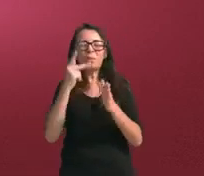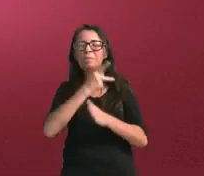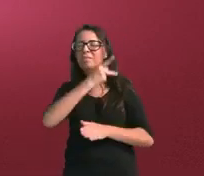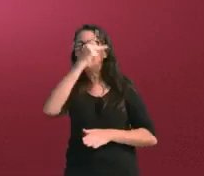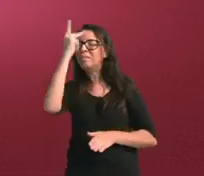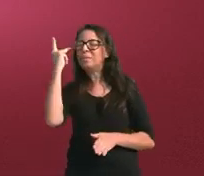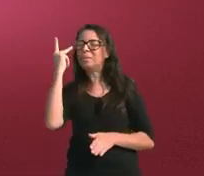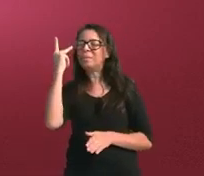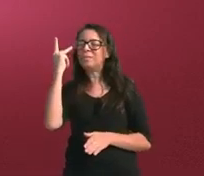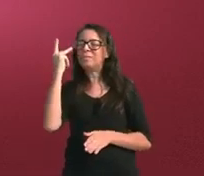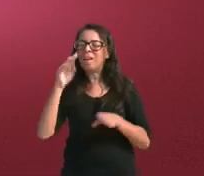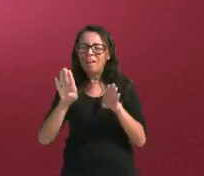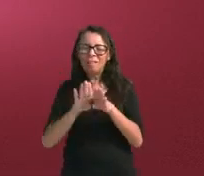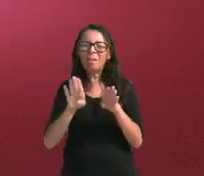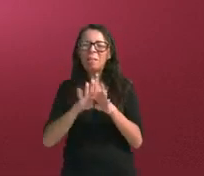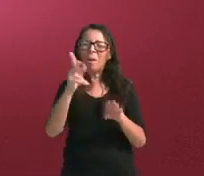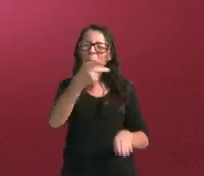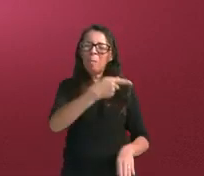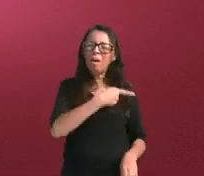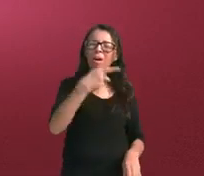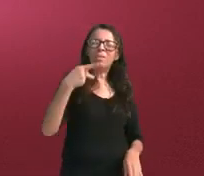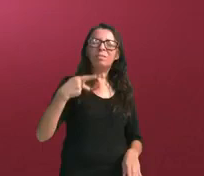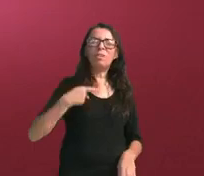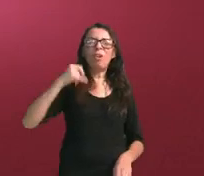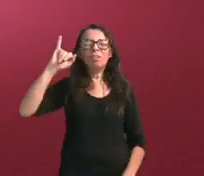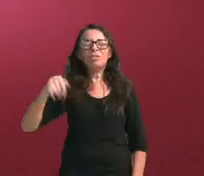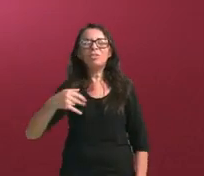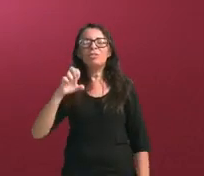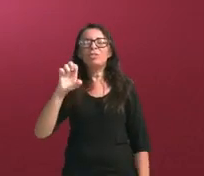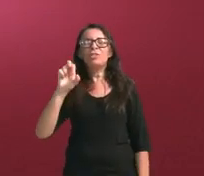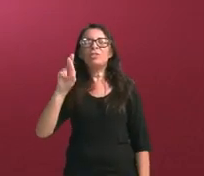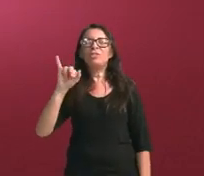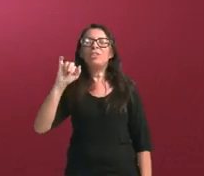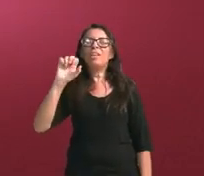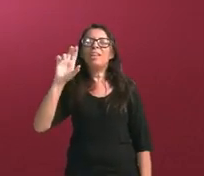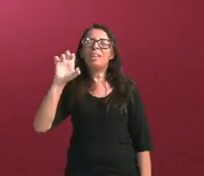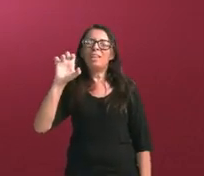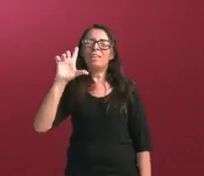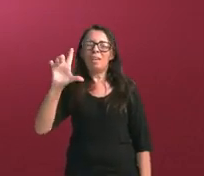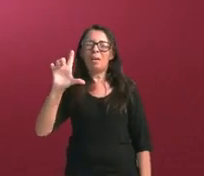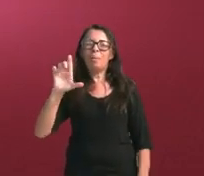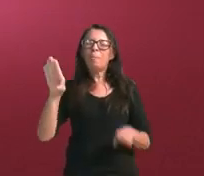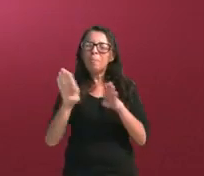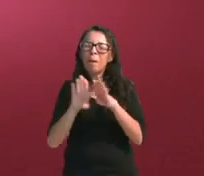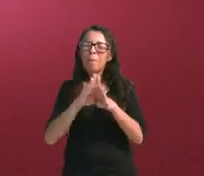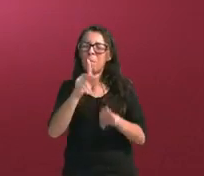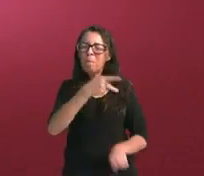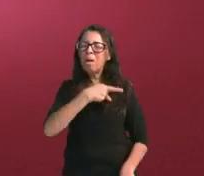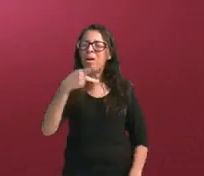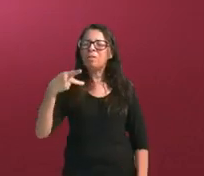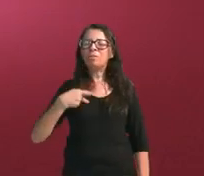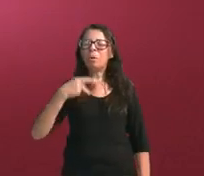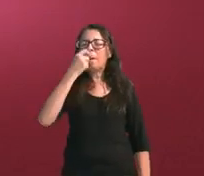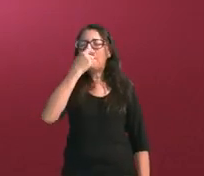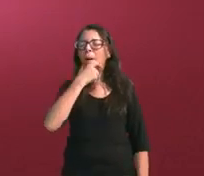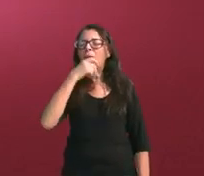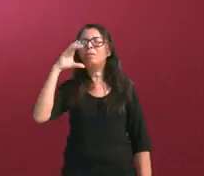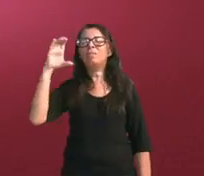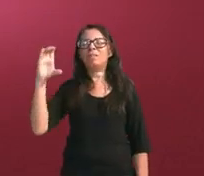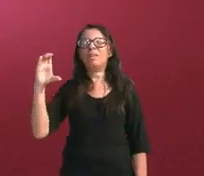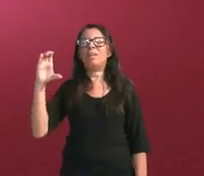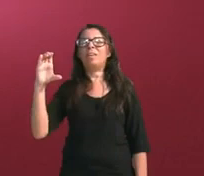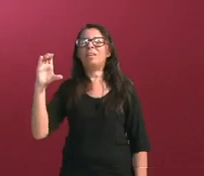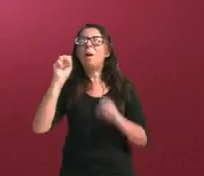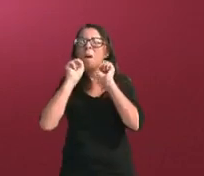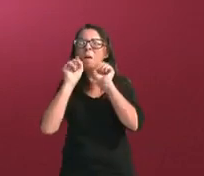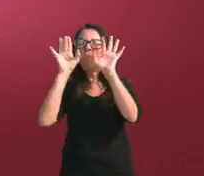os pastores aqui da nossa igreja, ó Deus, a todos os irmãos, a todas as famílias, venha continuar